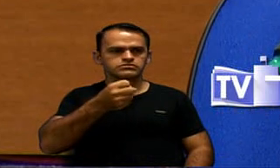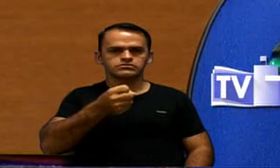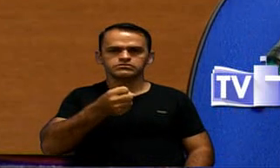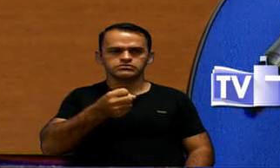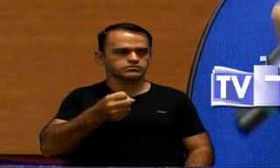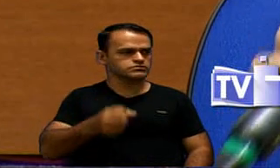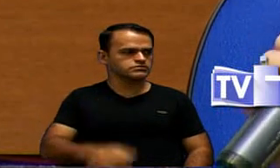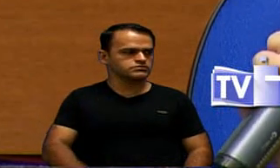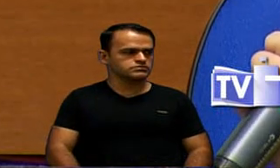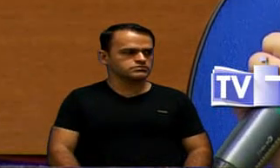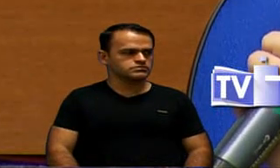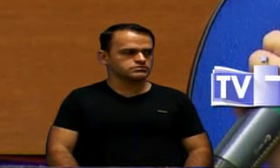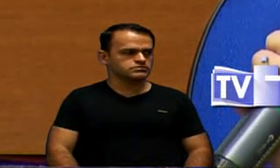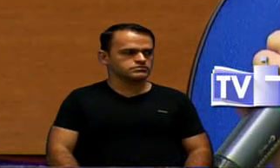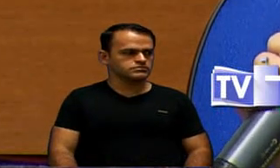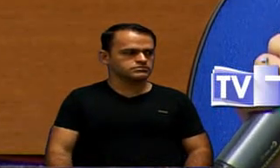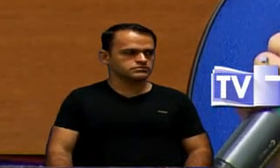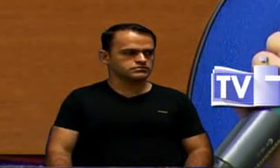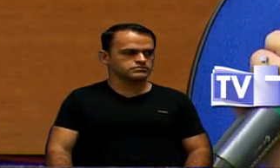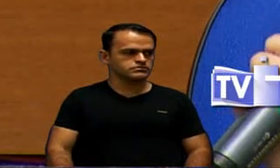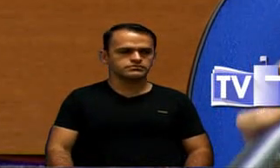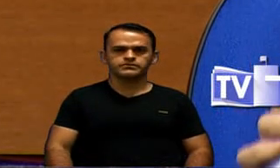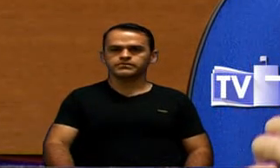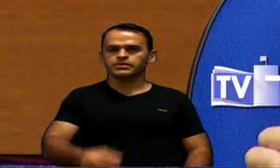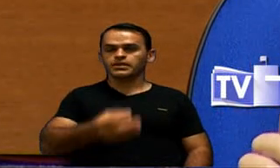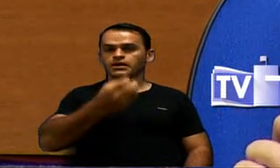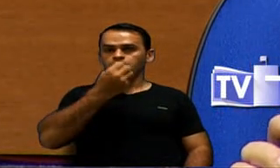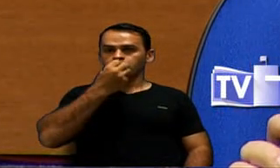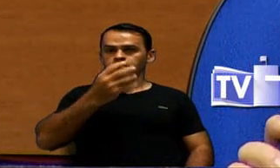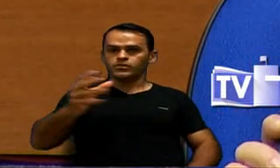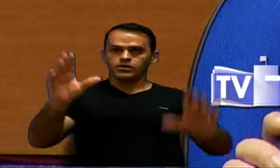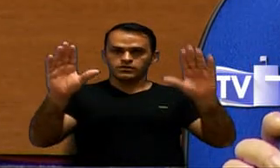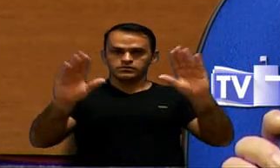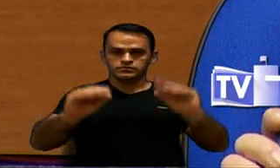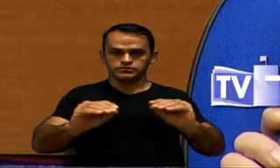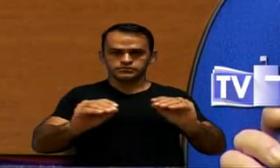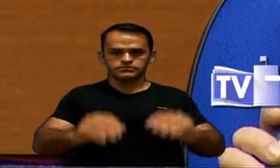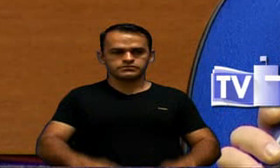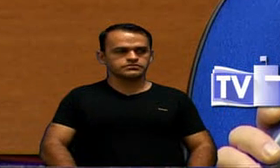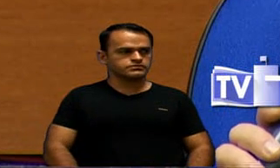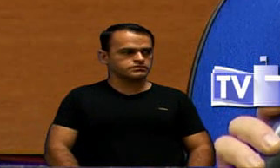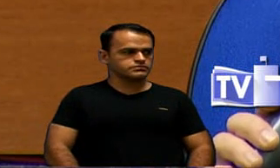Está funcionando. Boa noite.